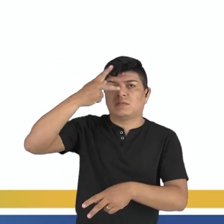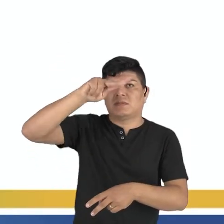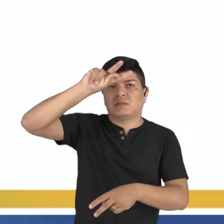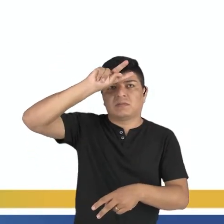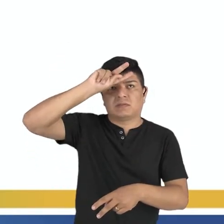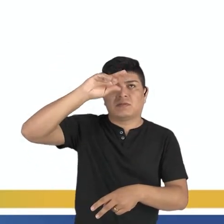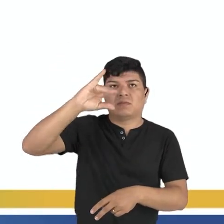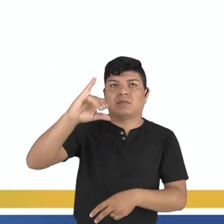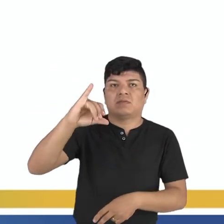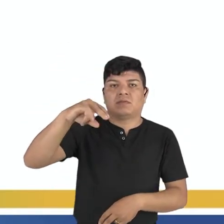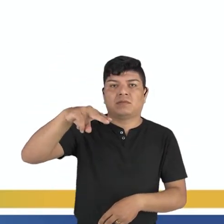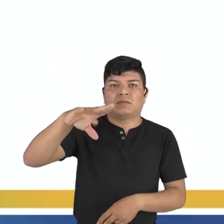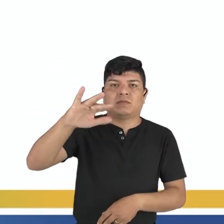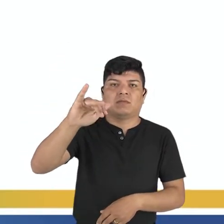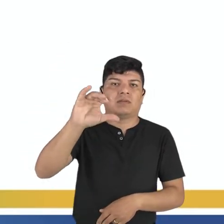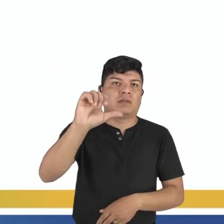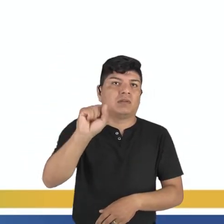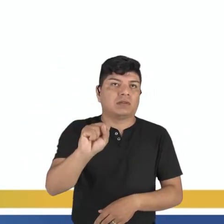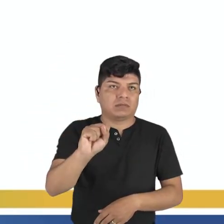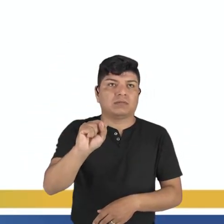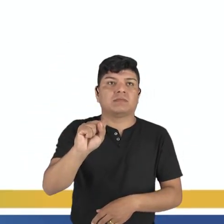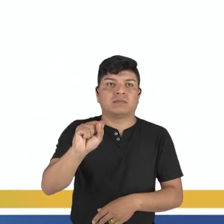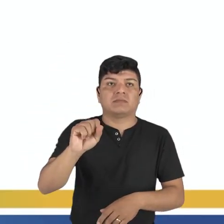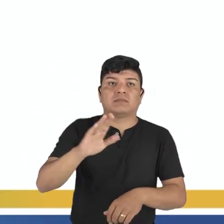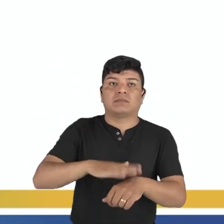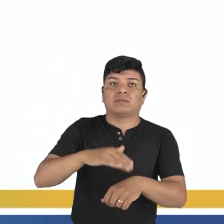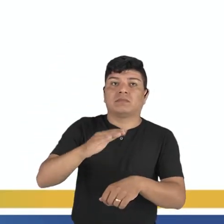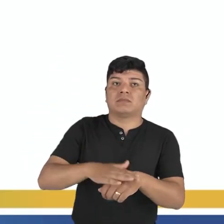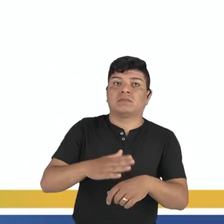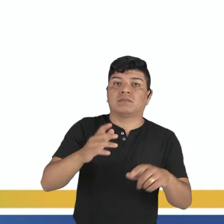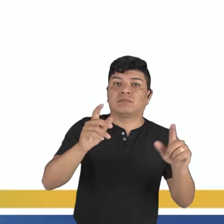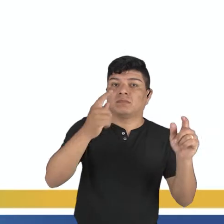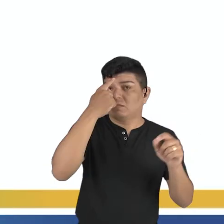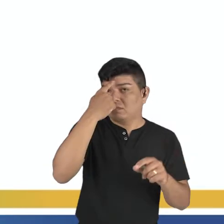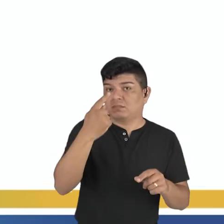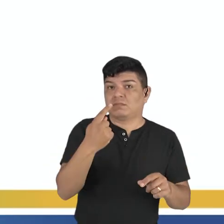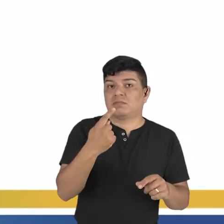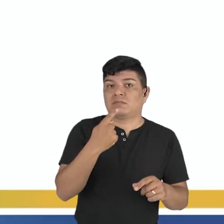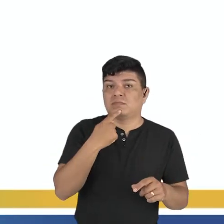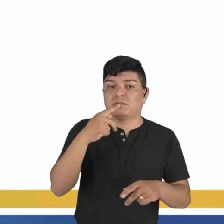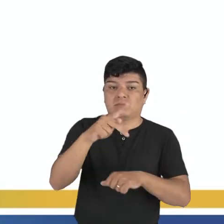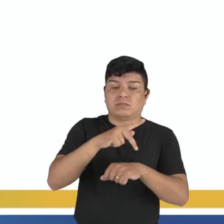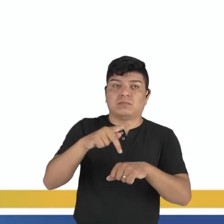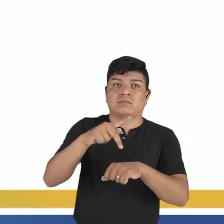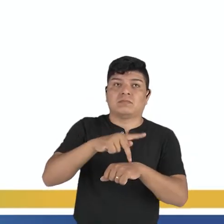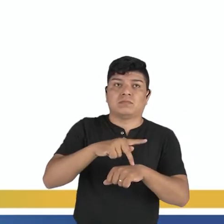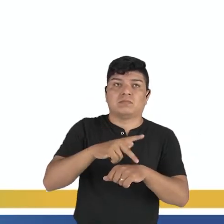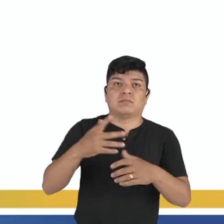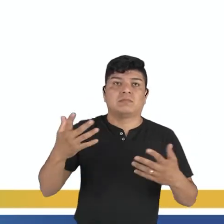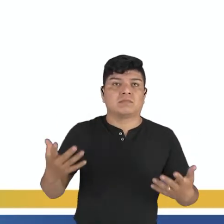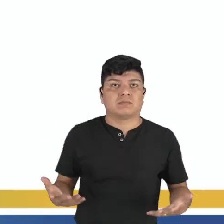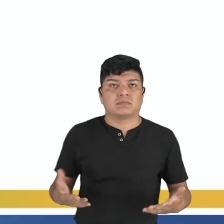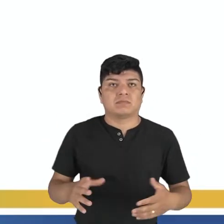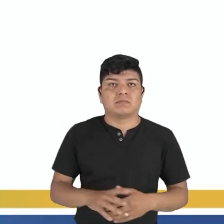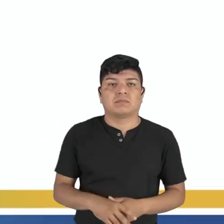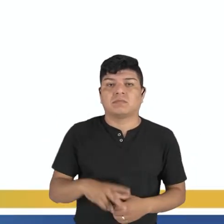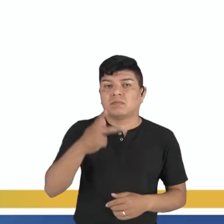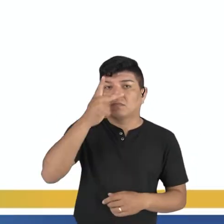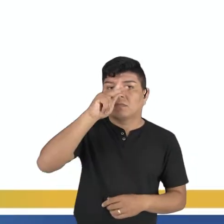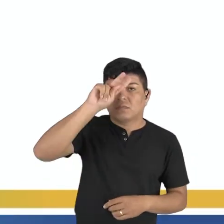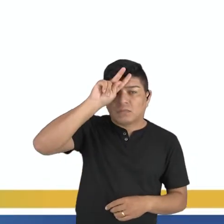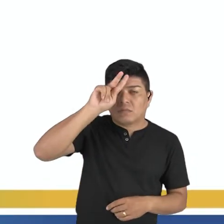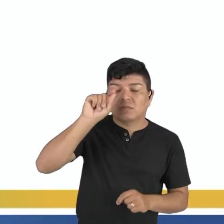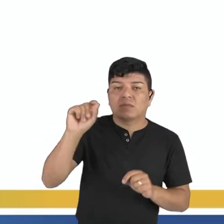incas mantuvieron el oficio de hicieron grande logro arquitetônico, incluindo a construção de Machu Picchu. Ou seja, pessoal, essa questão do Peru,